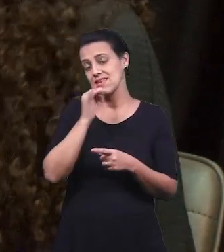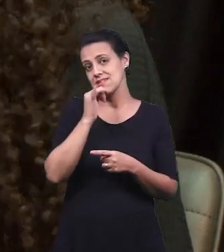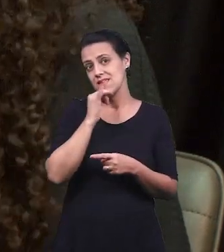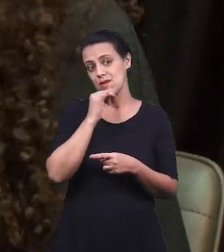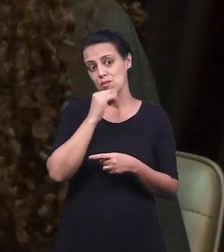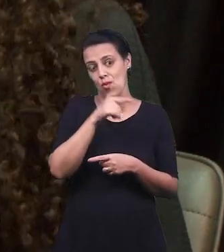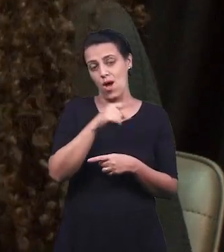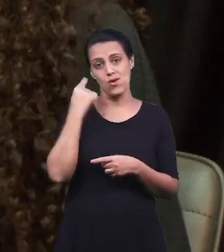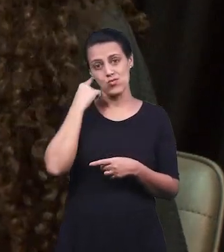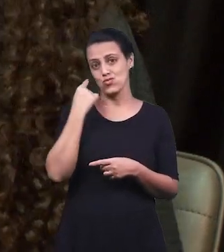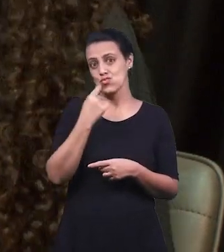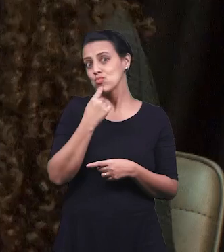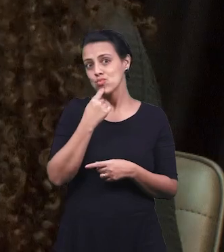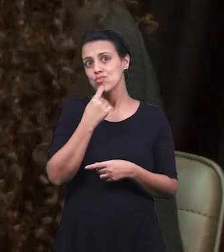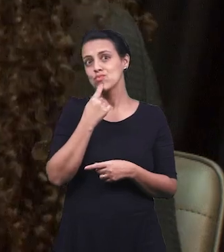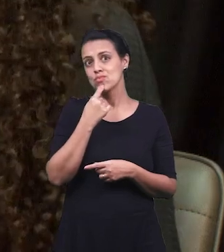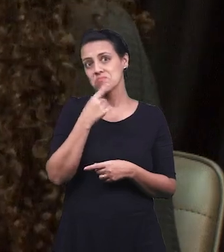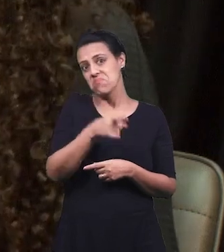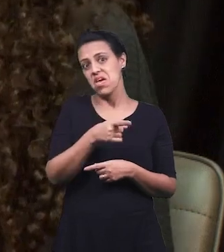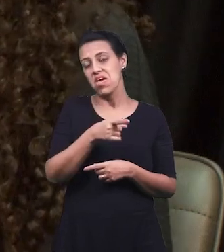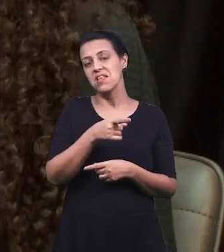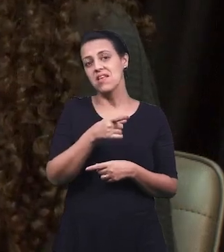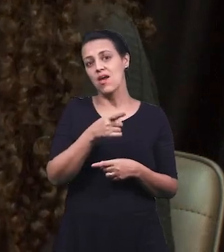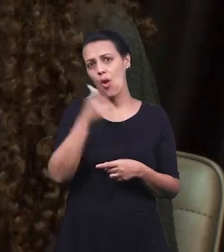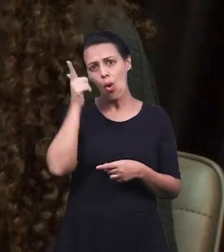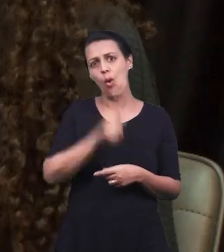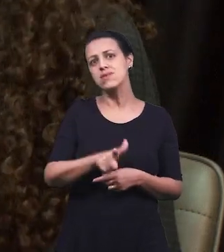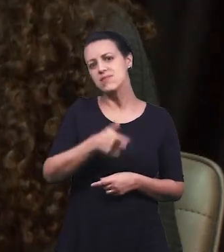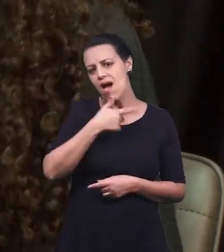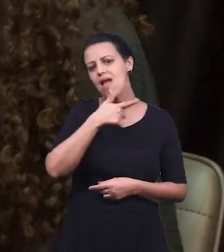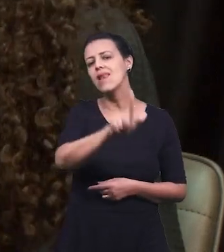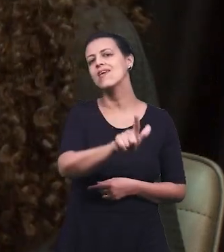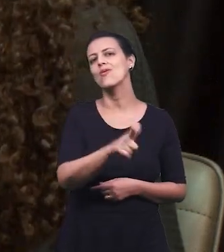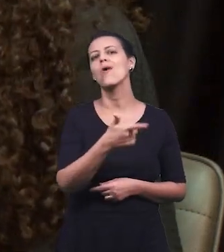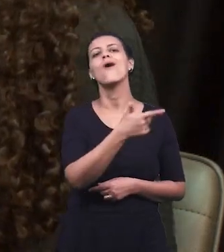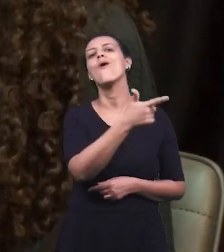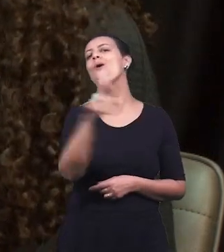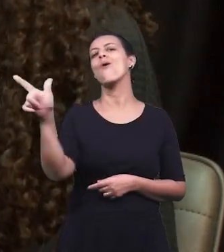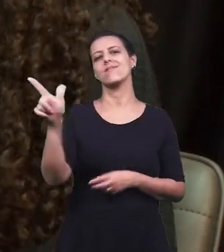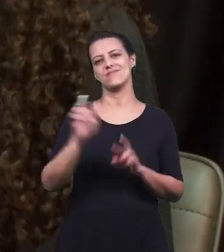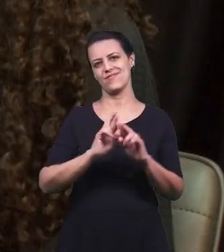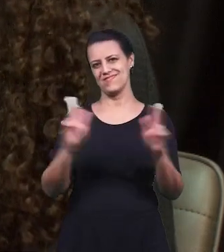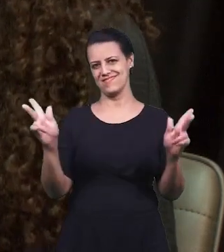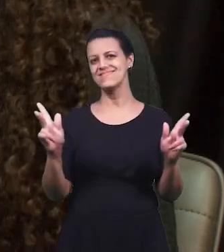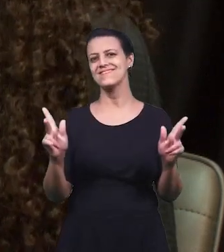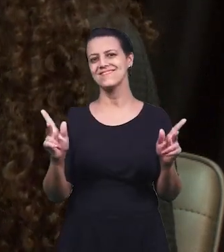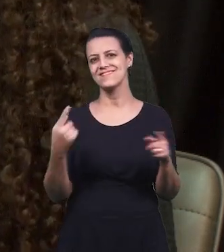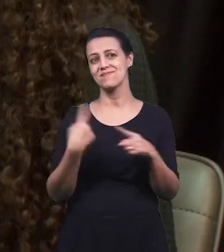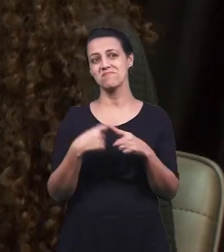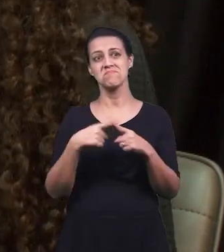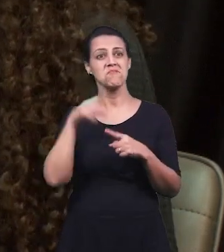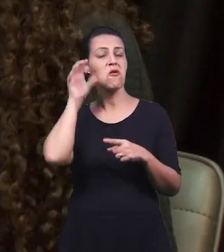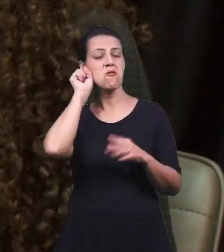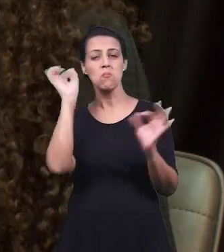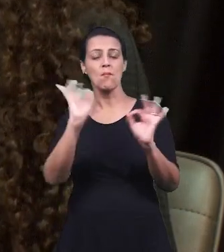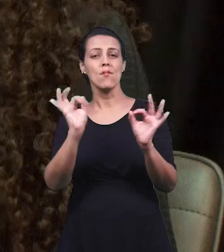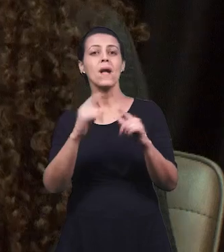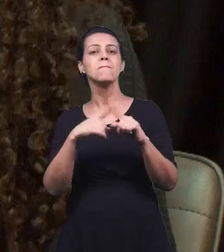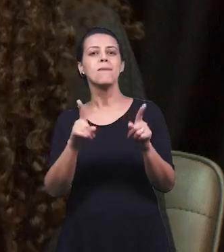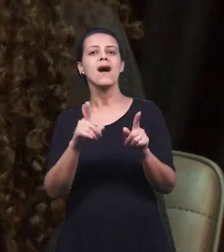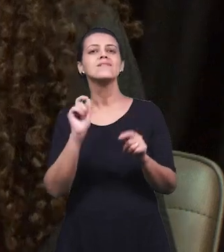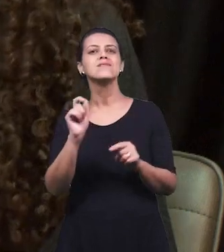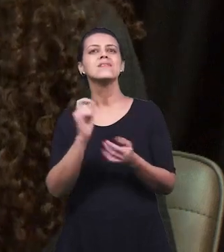como os nossos irmãos surdos, conseguem sim adquirir linguagem de outras formas, porque eles não podem estar ouvindo, mas eles